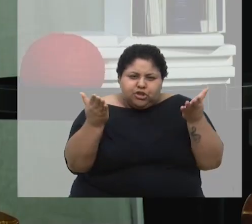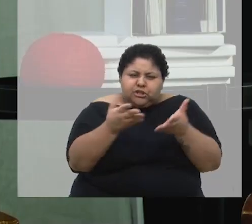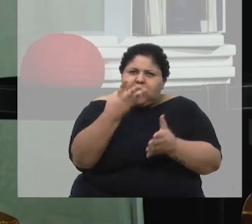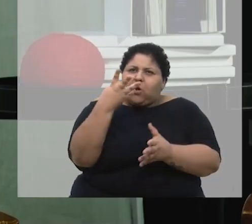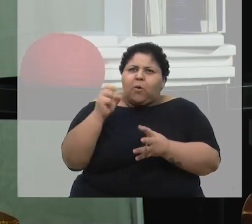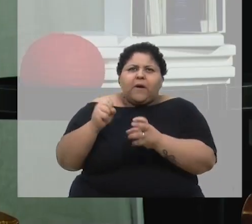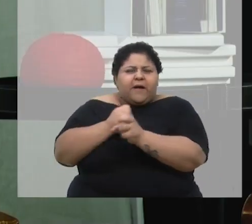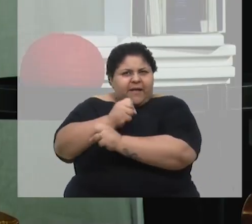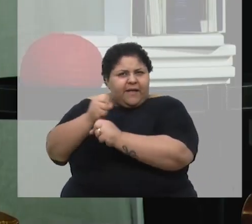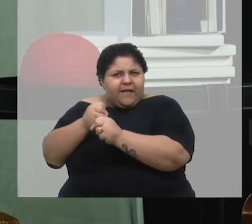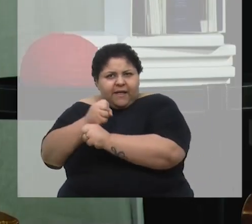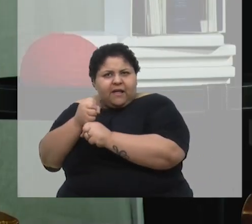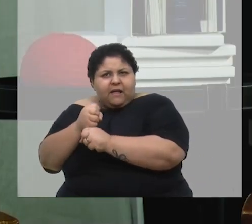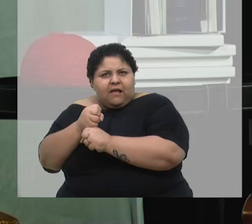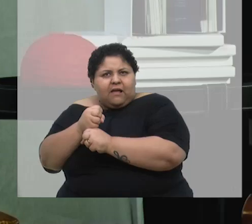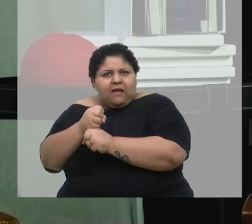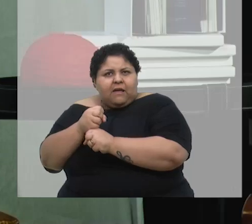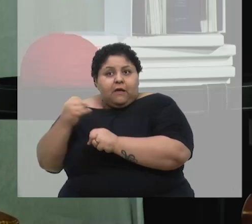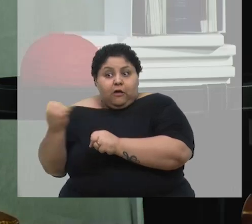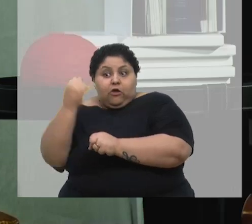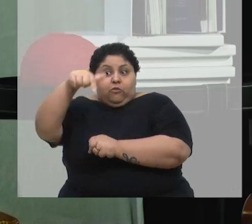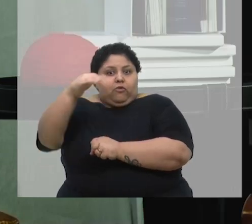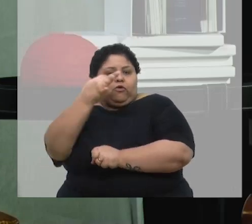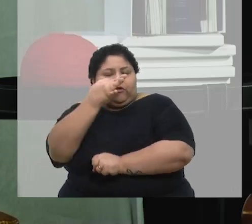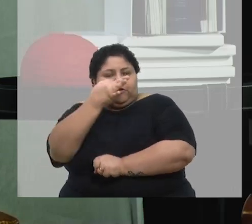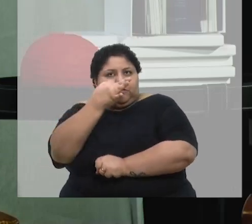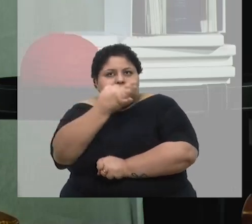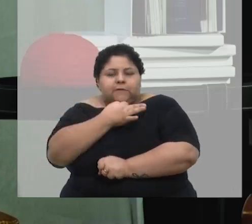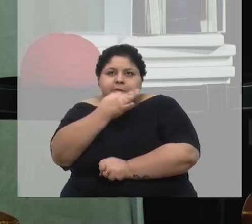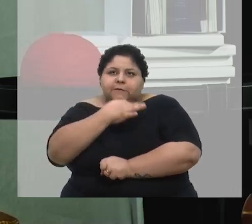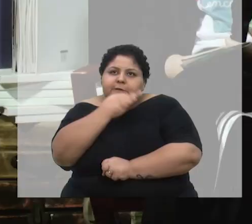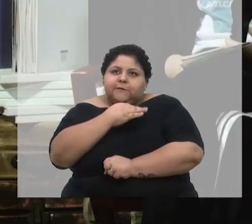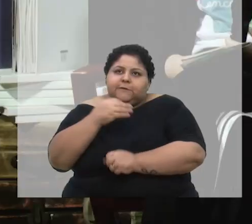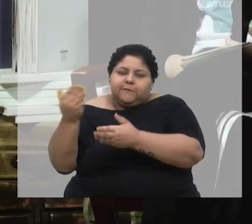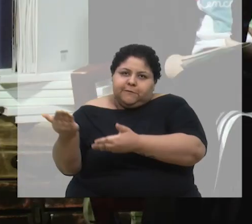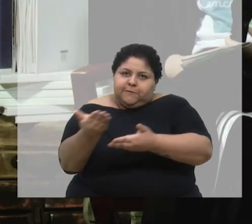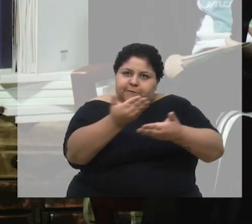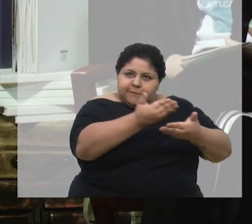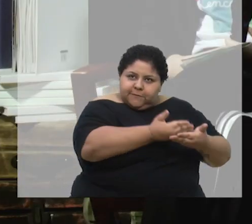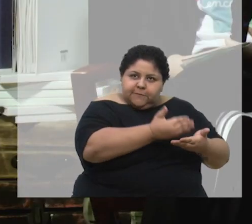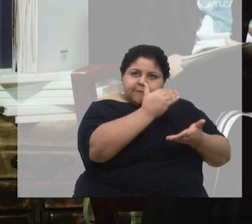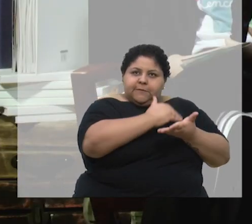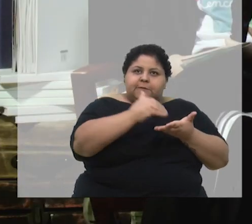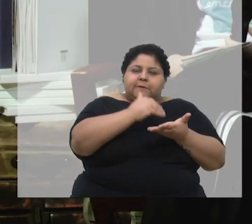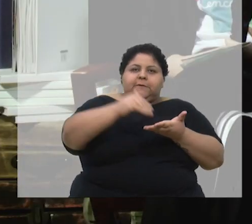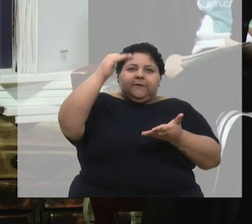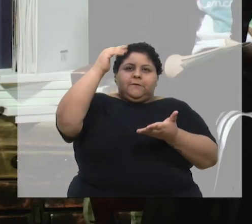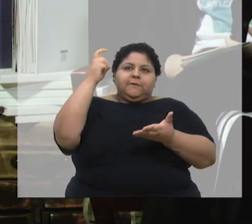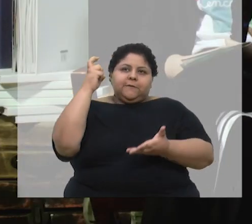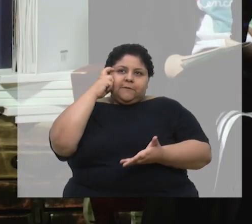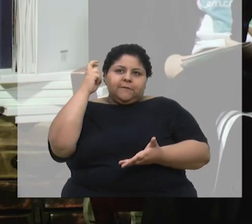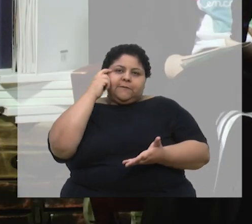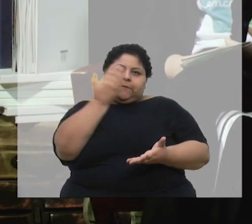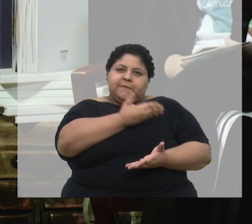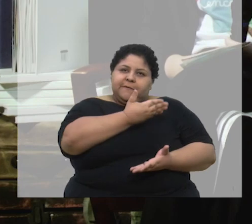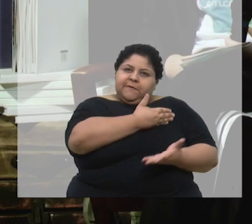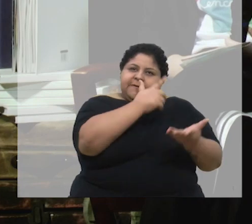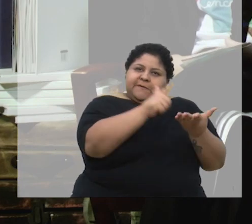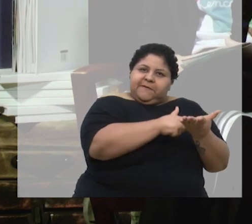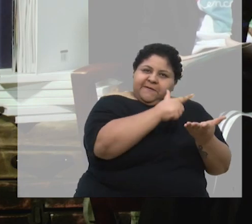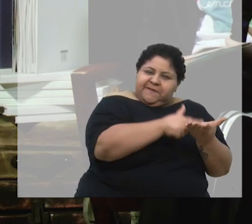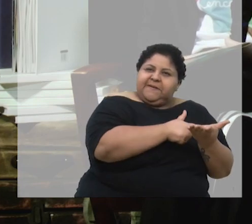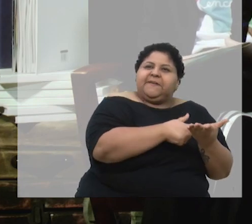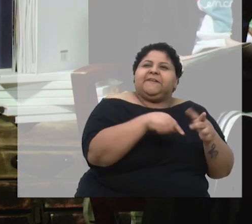da cidade, para a cidade. E as nossas convidadas, secretária municipal da Cultura, Cristina, amiga do livro,